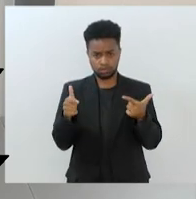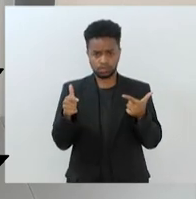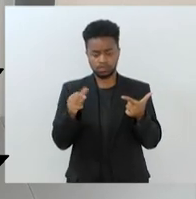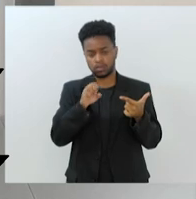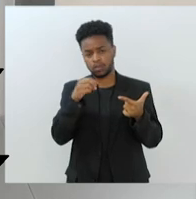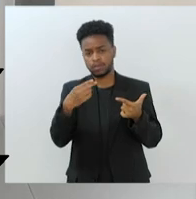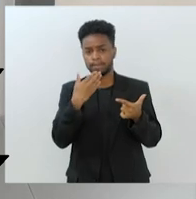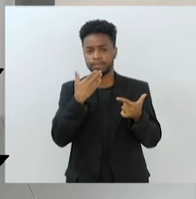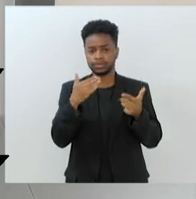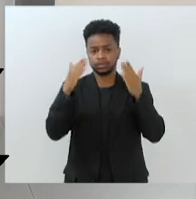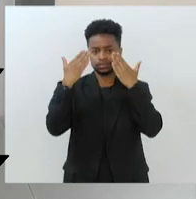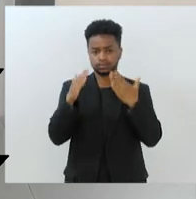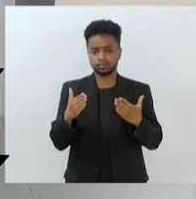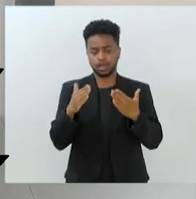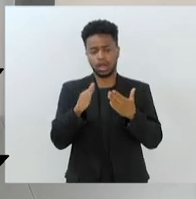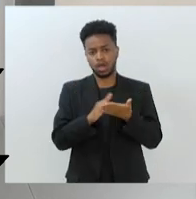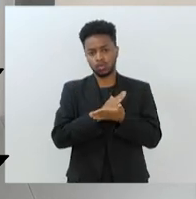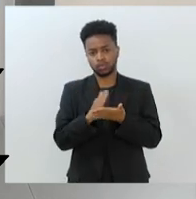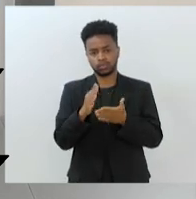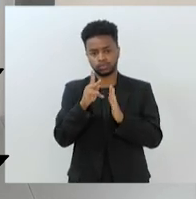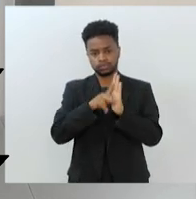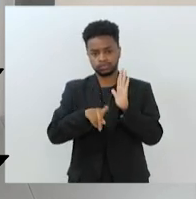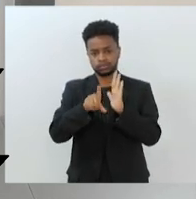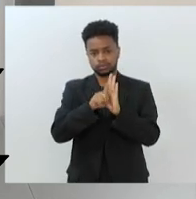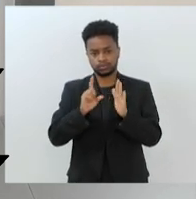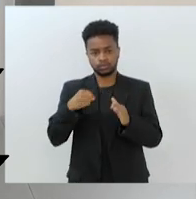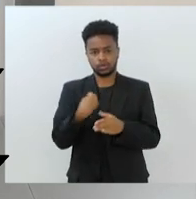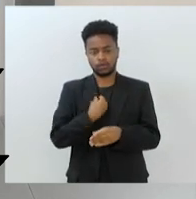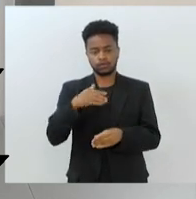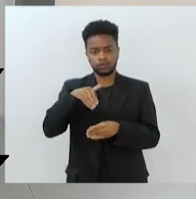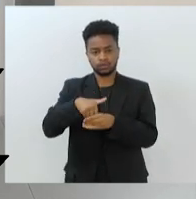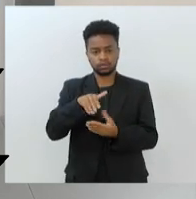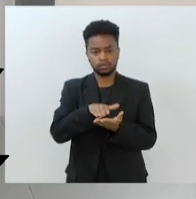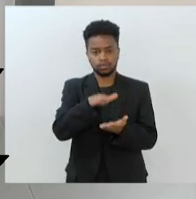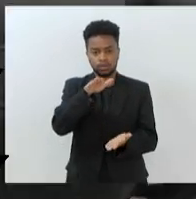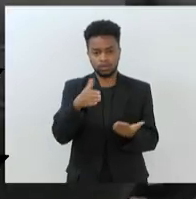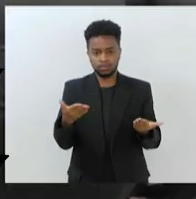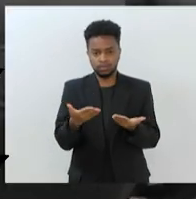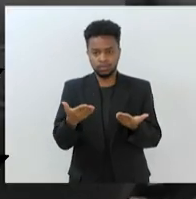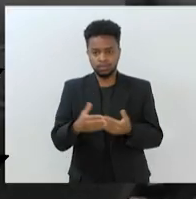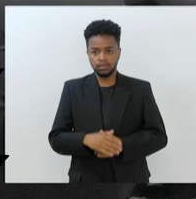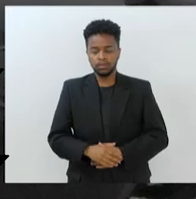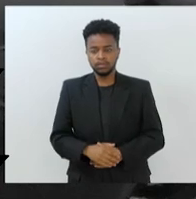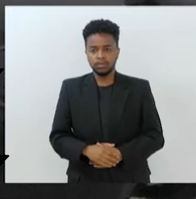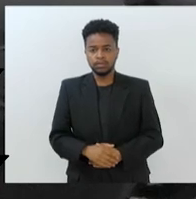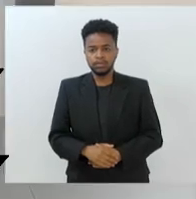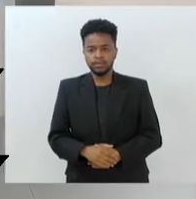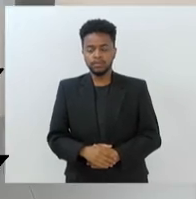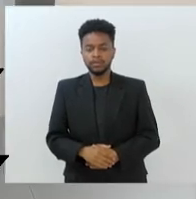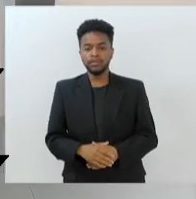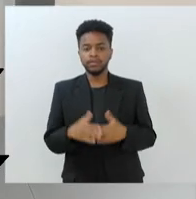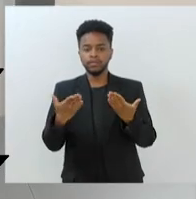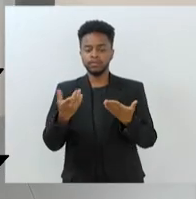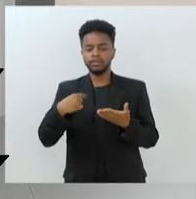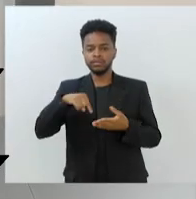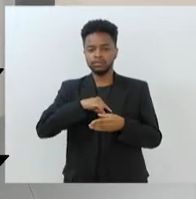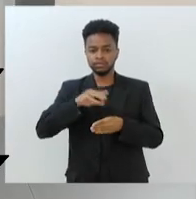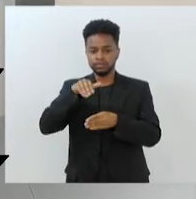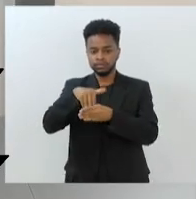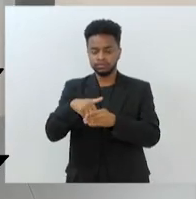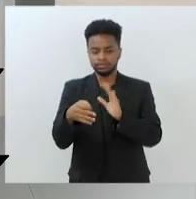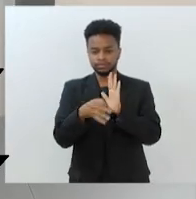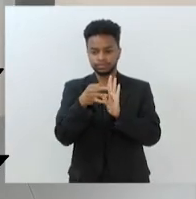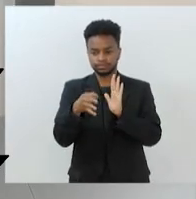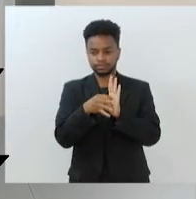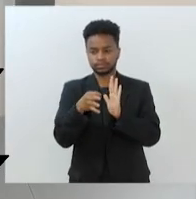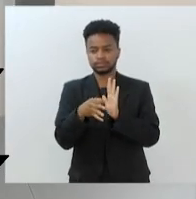pedir vista de algum dos projetos que será votado em bloco, que serão votados em bloco? Então vamos ao voto, ao